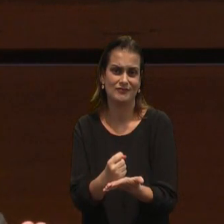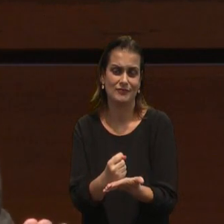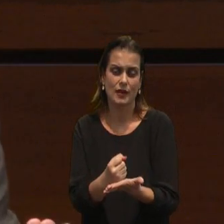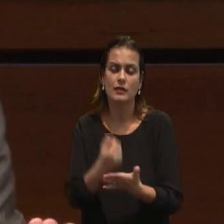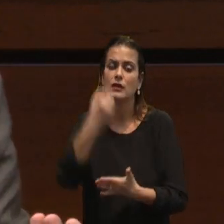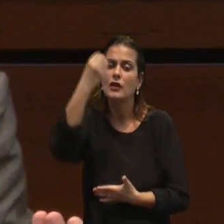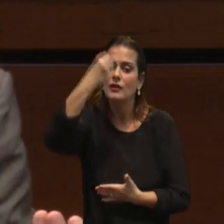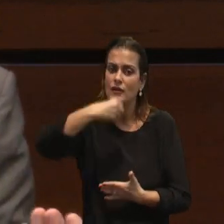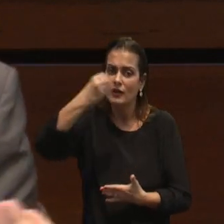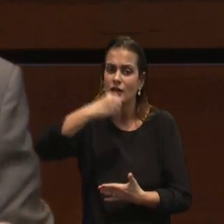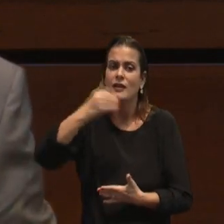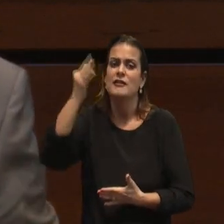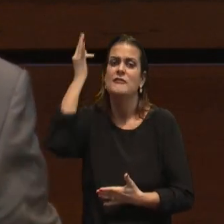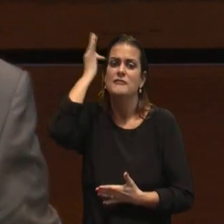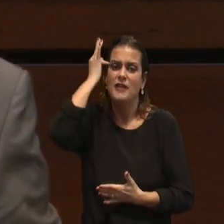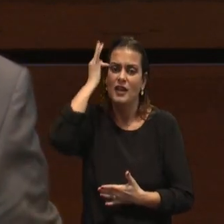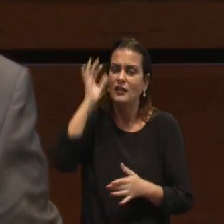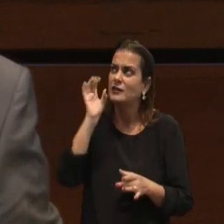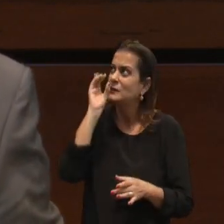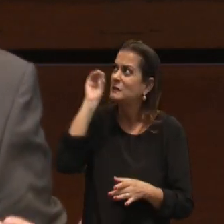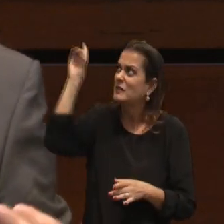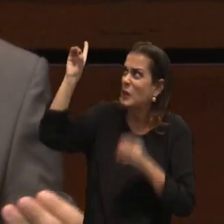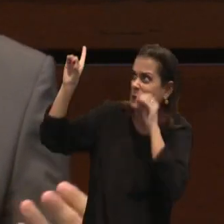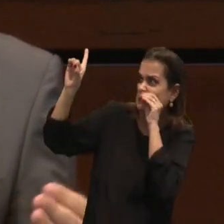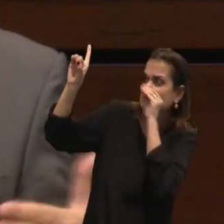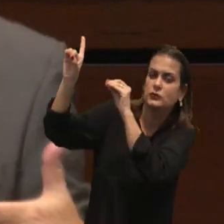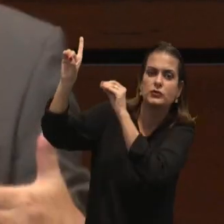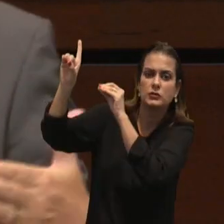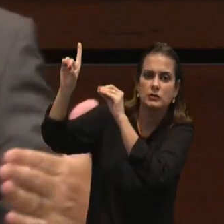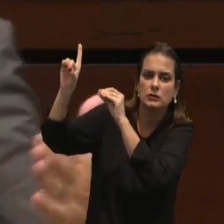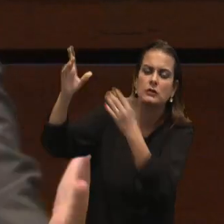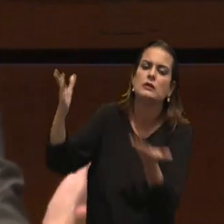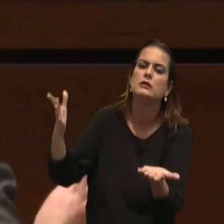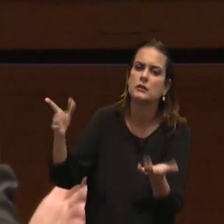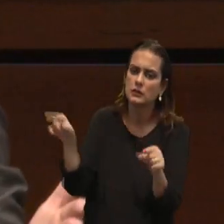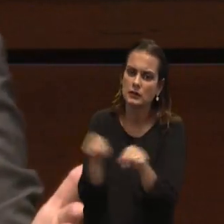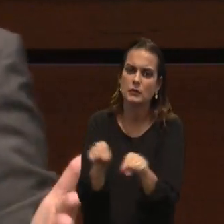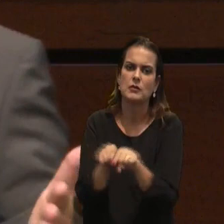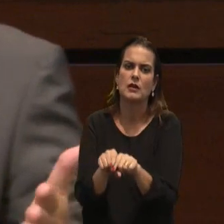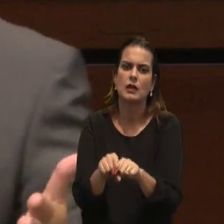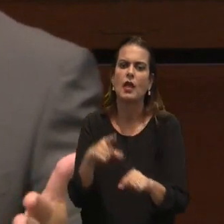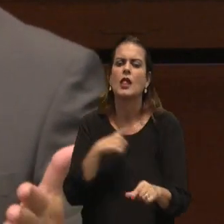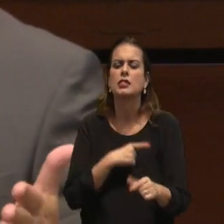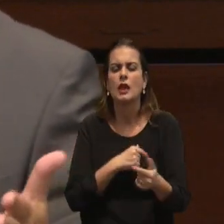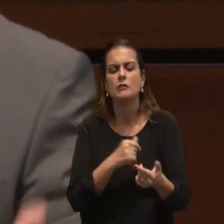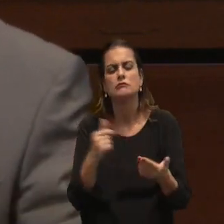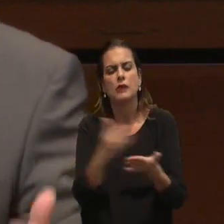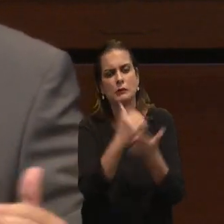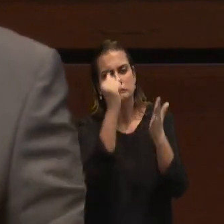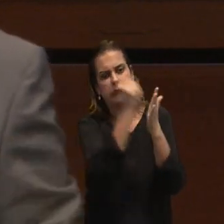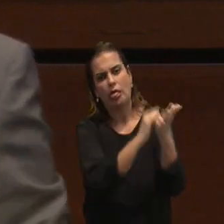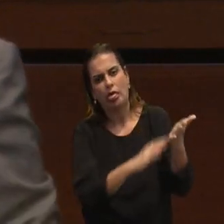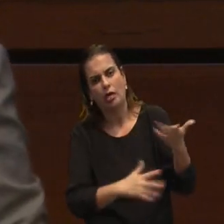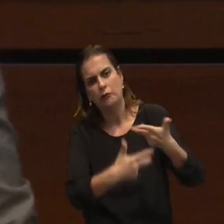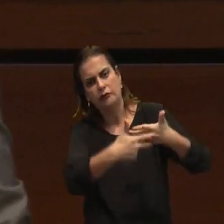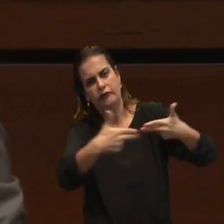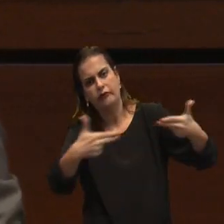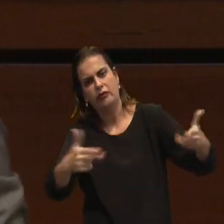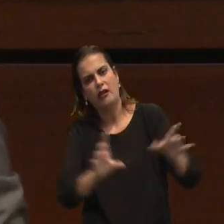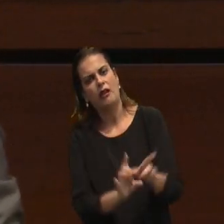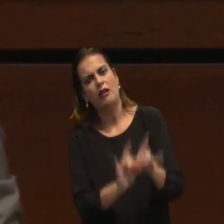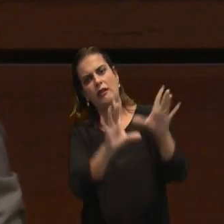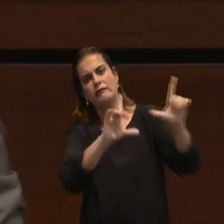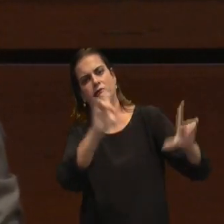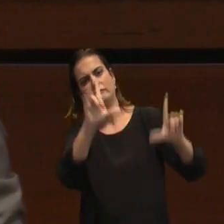Enfraquecimento da fé, apostasia. Eu tenho uma série de programações à minha